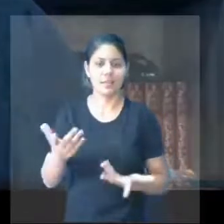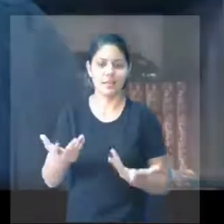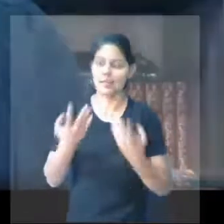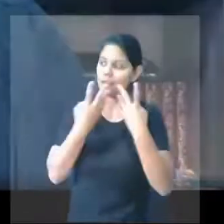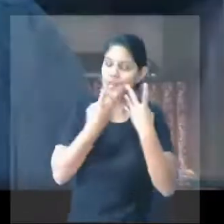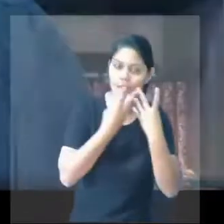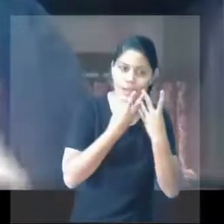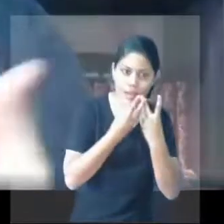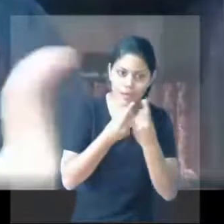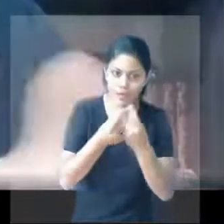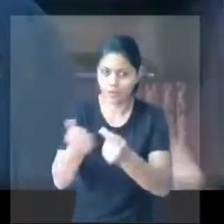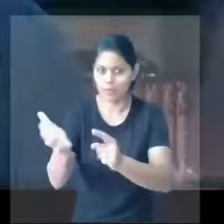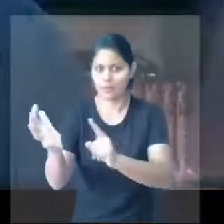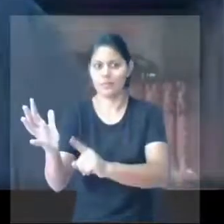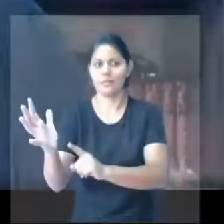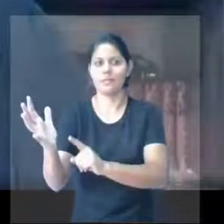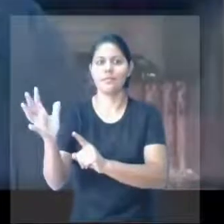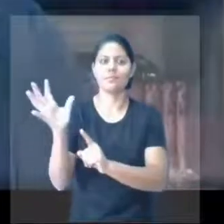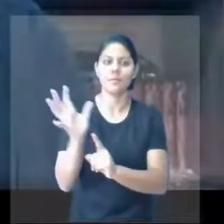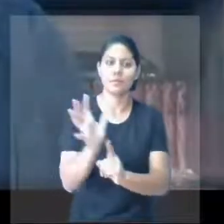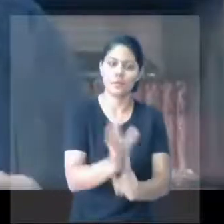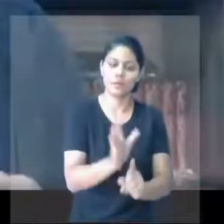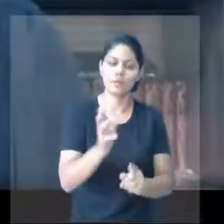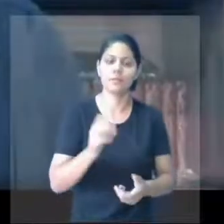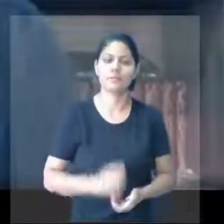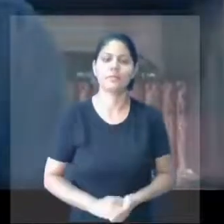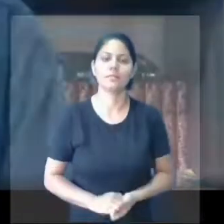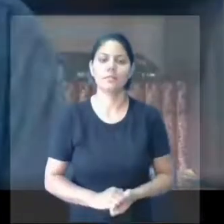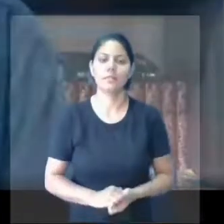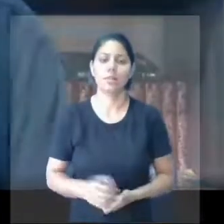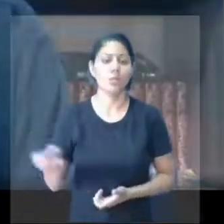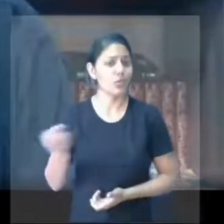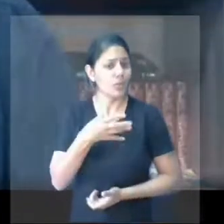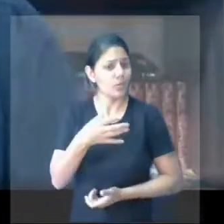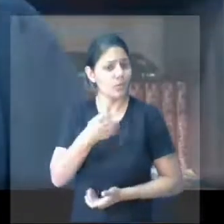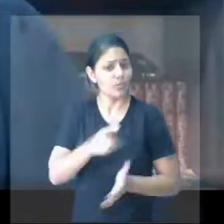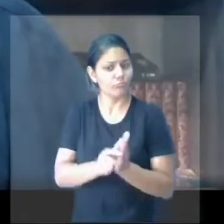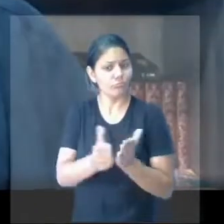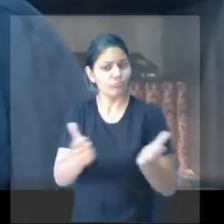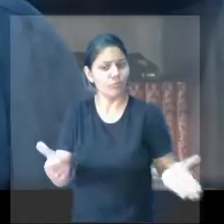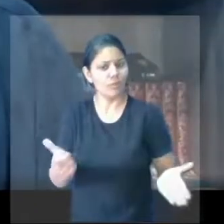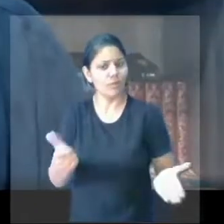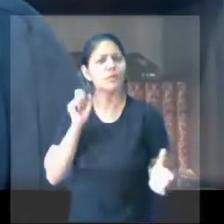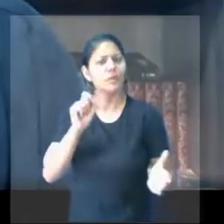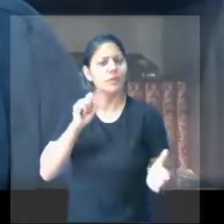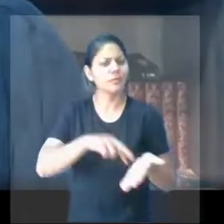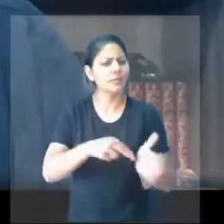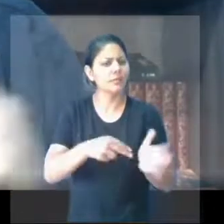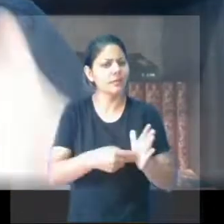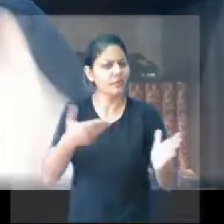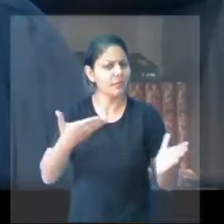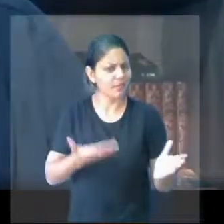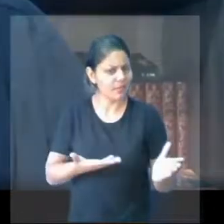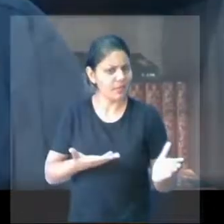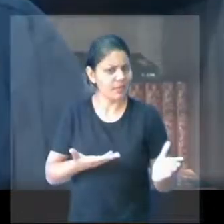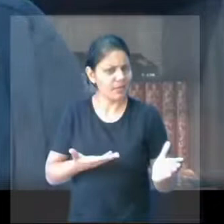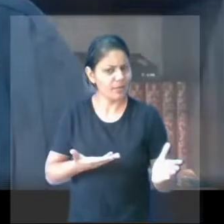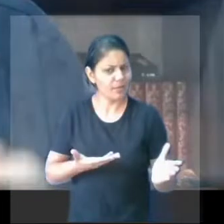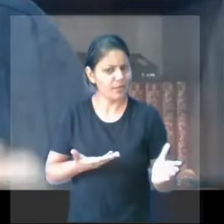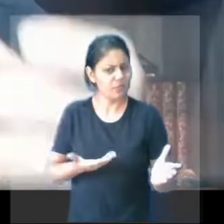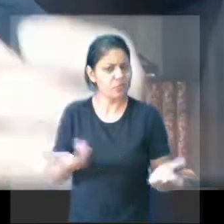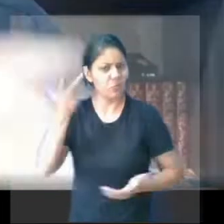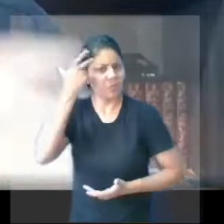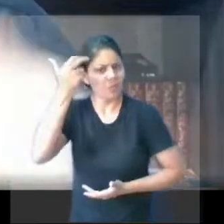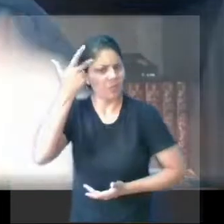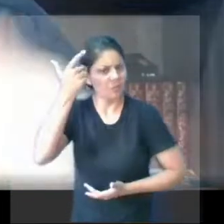essa influência fornece então e apresenta novos livros. Então, são os livros influenciados. Normalmente, então, o